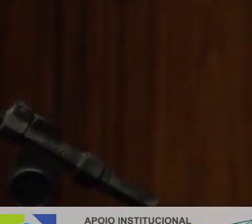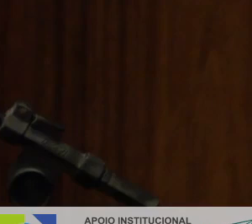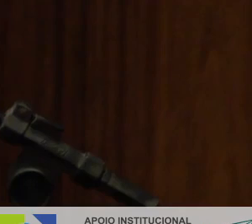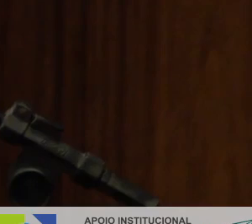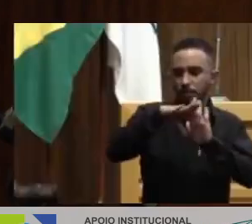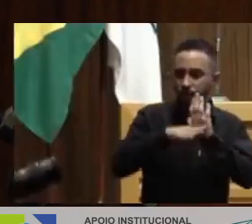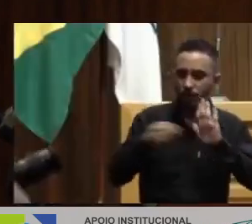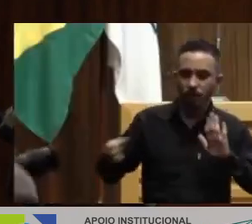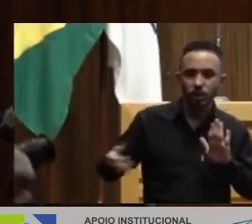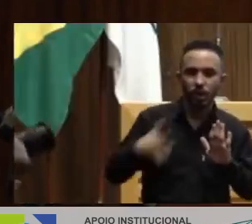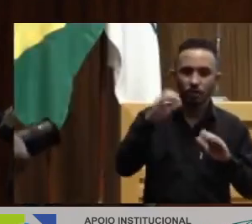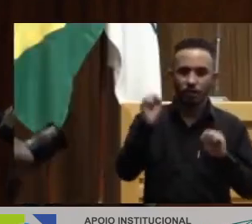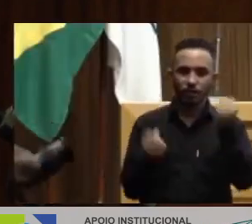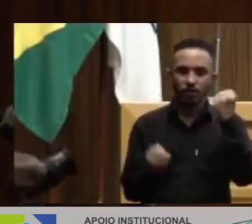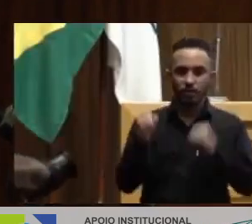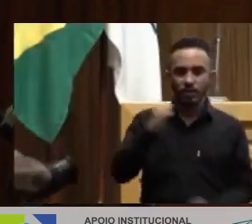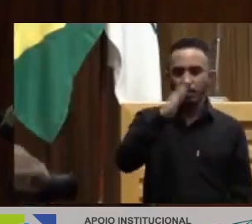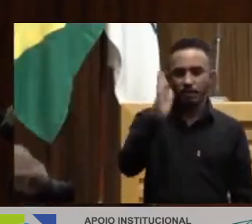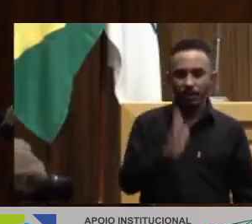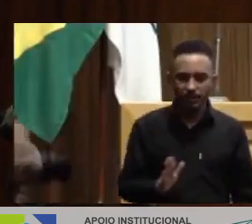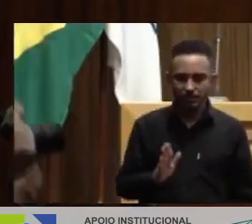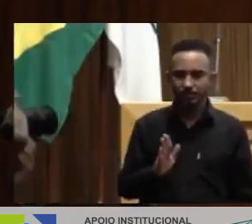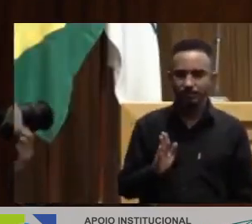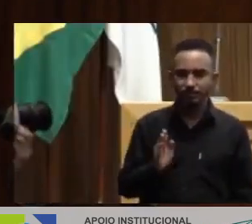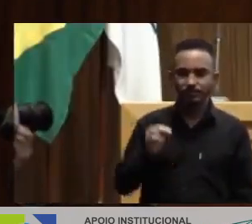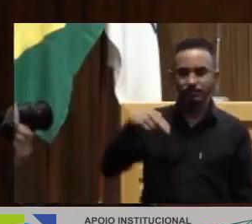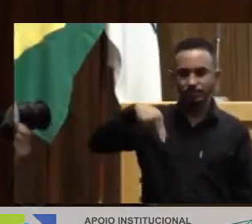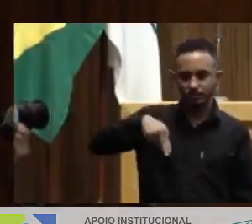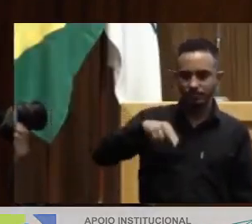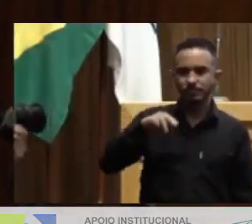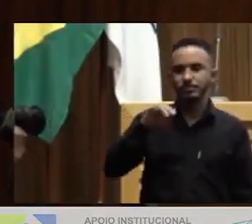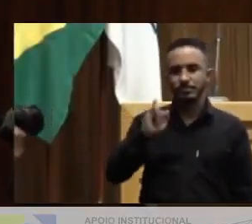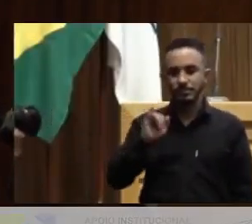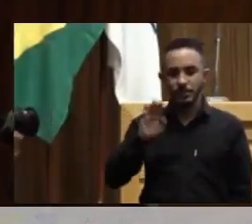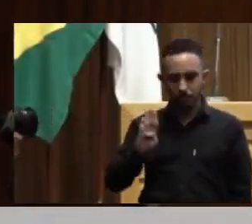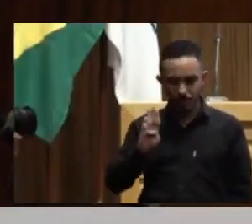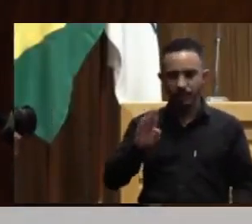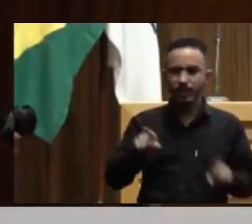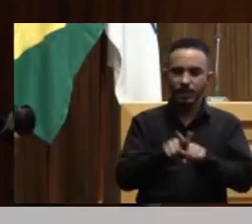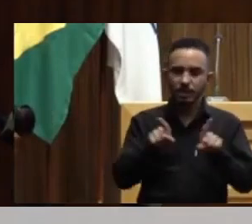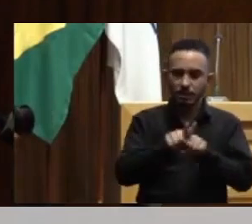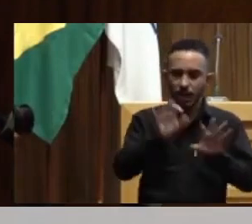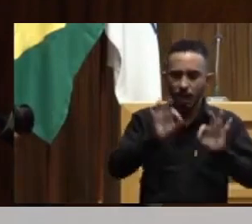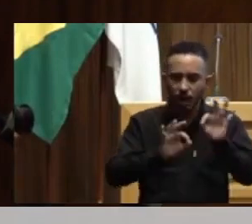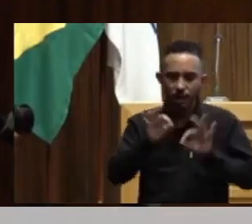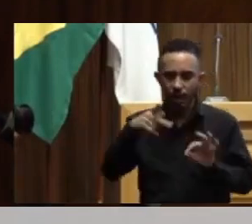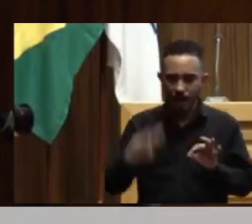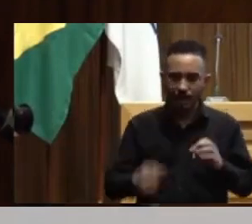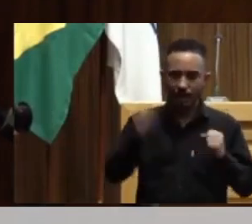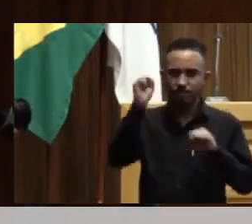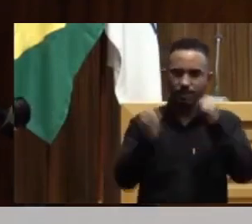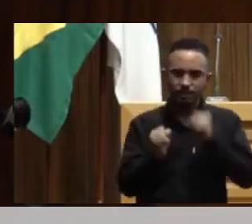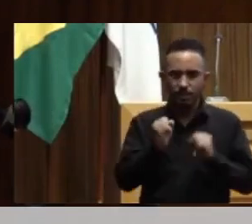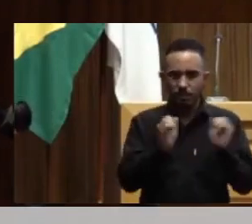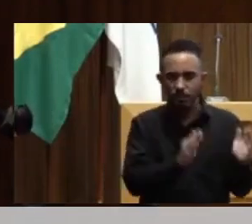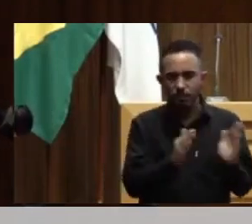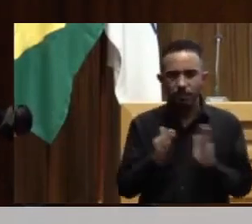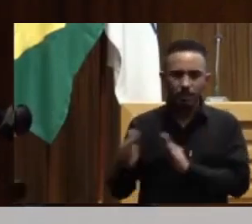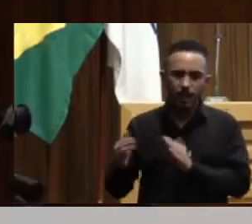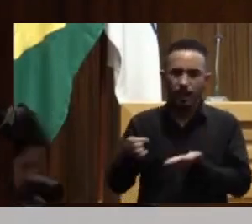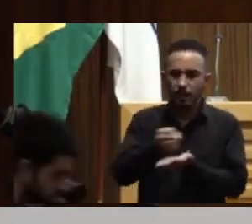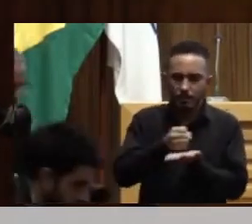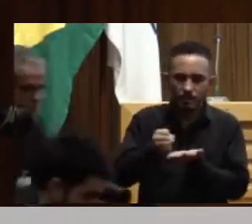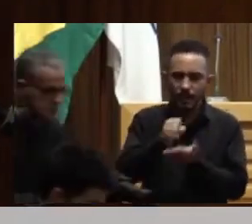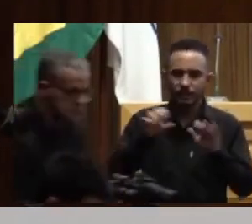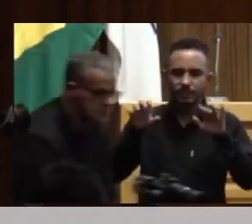Indústria Brasil, NIB, que propõe 6 missões para reconstruir as cadeias industriais brasileiras em bases